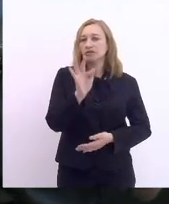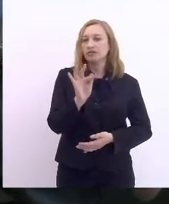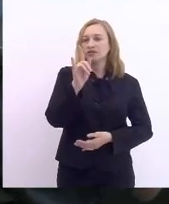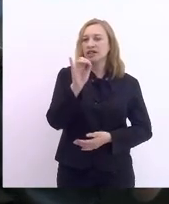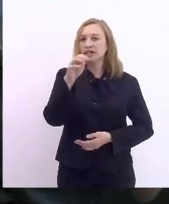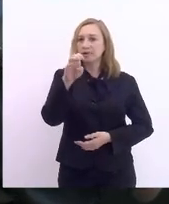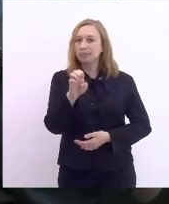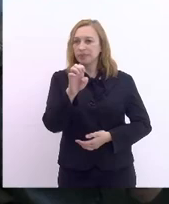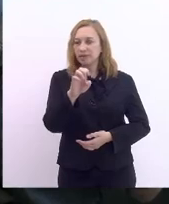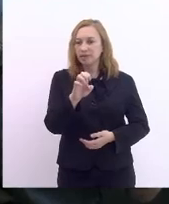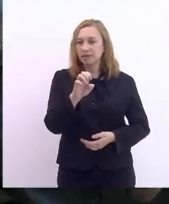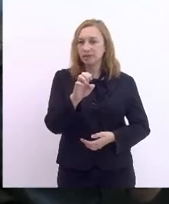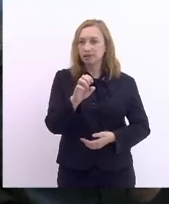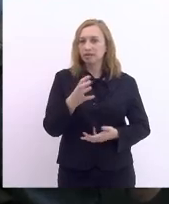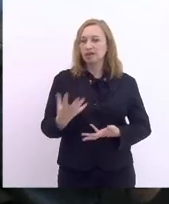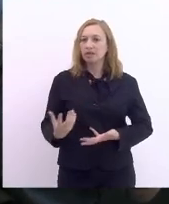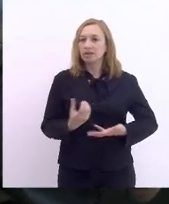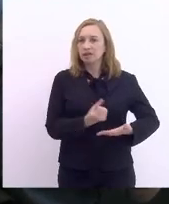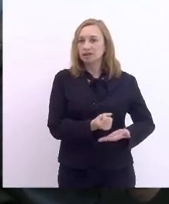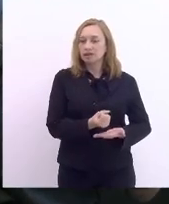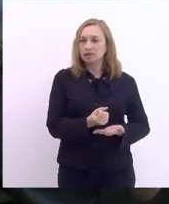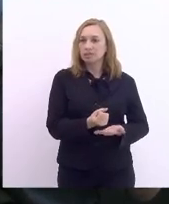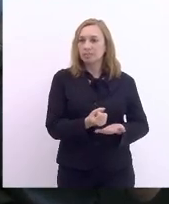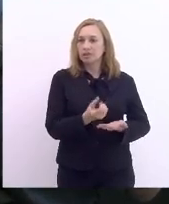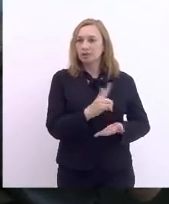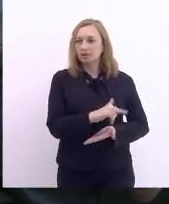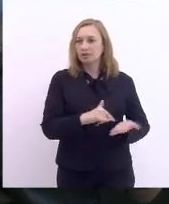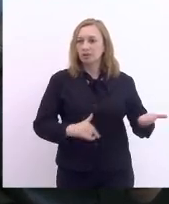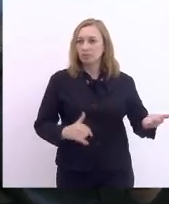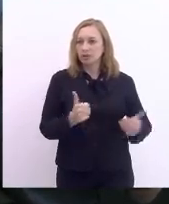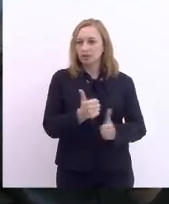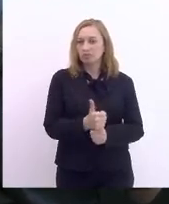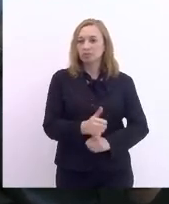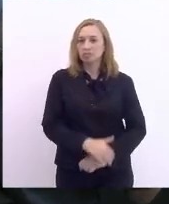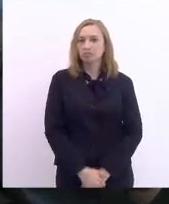Santana para receberem os termos de posse e